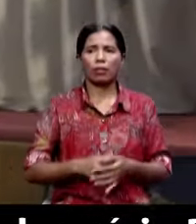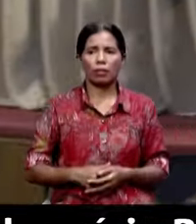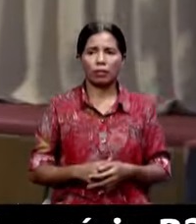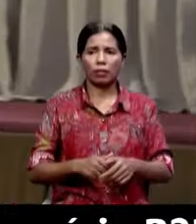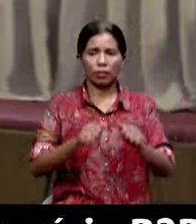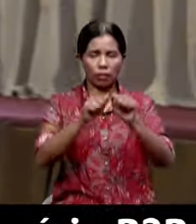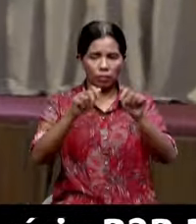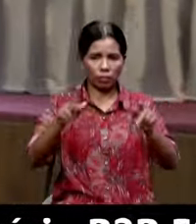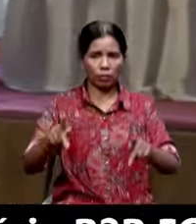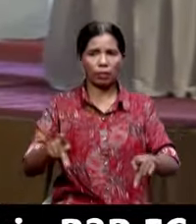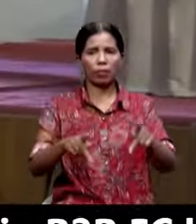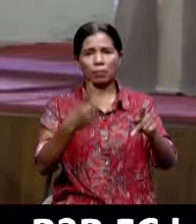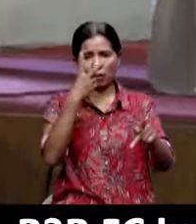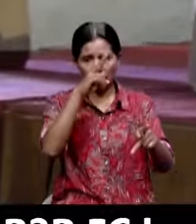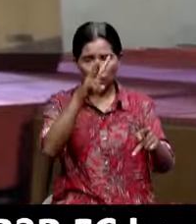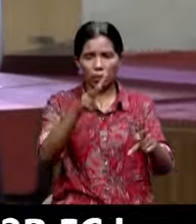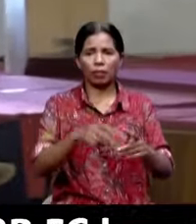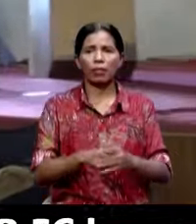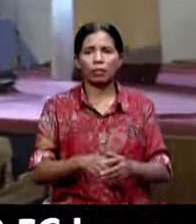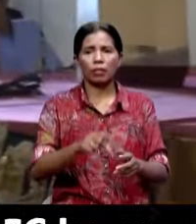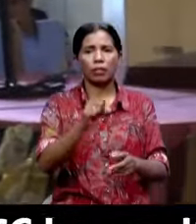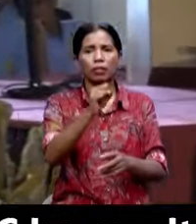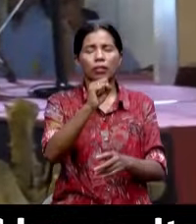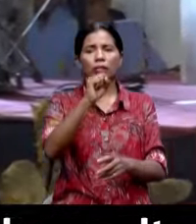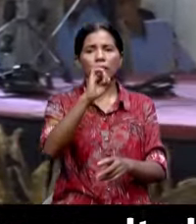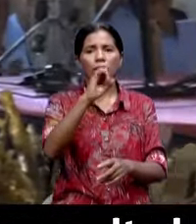Administração Portuguesa de Macaré, Seminário,